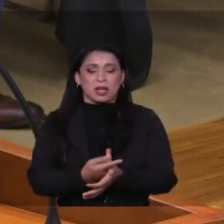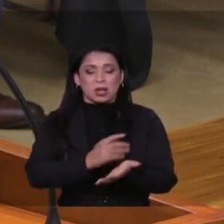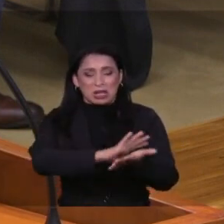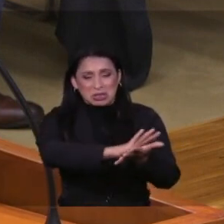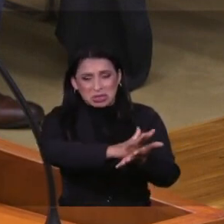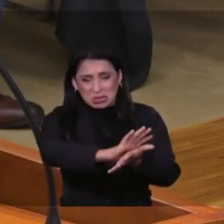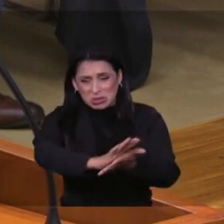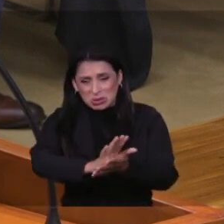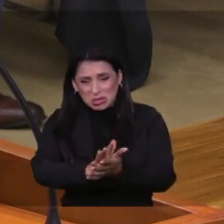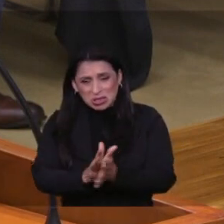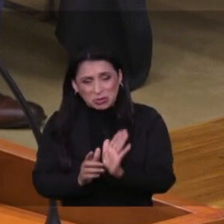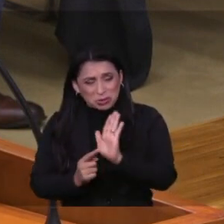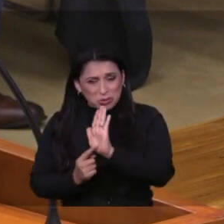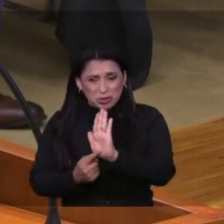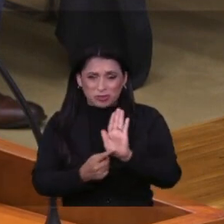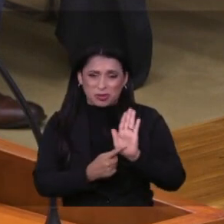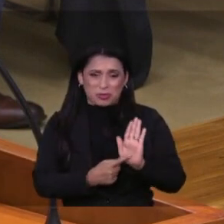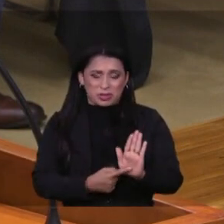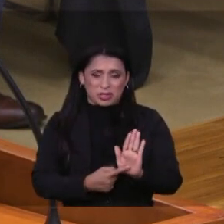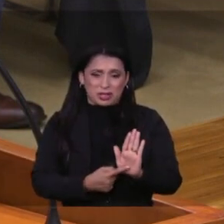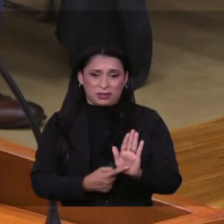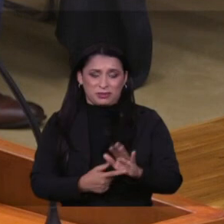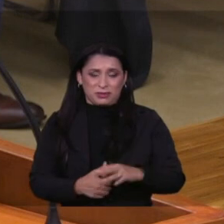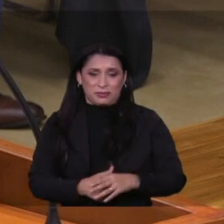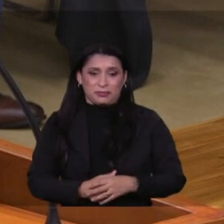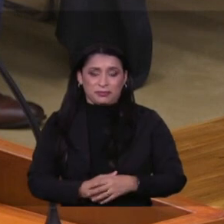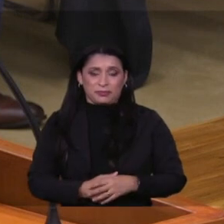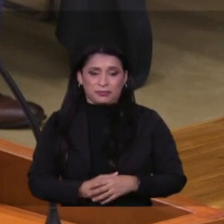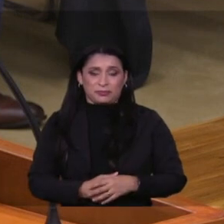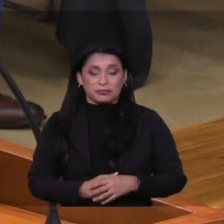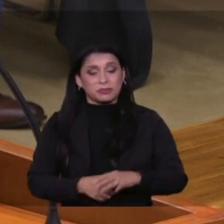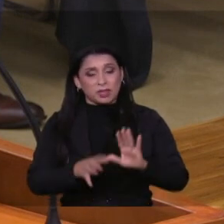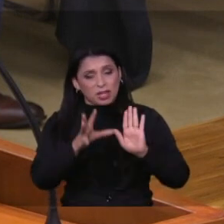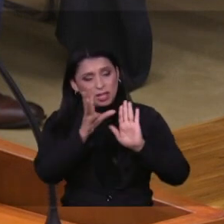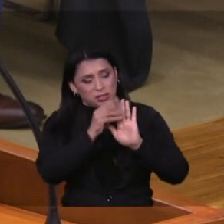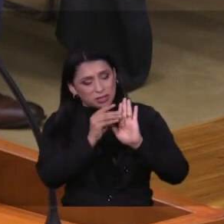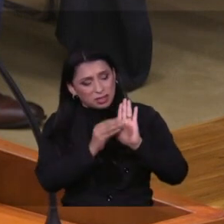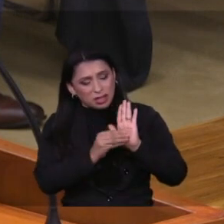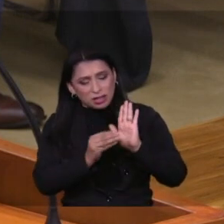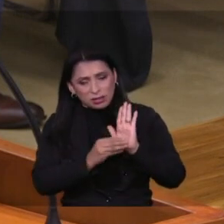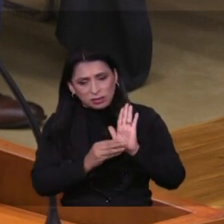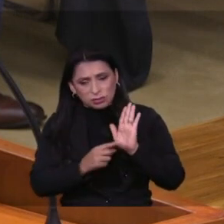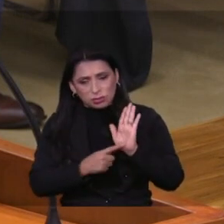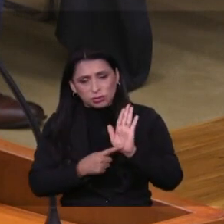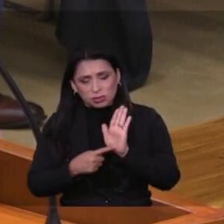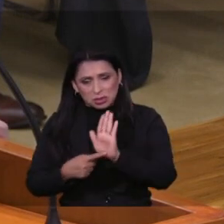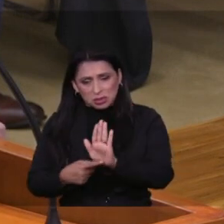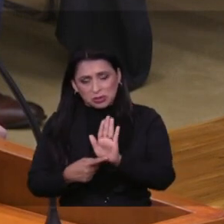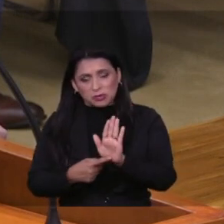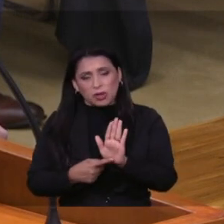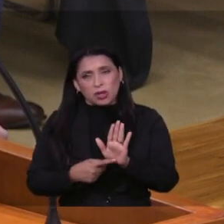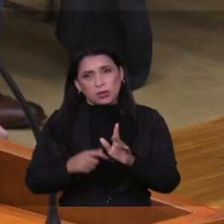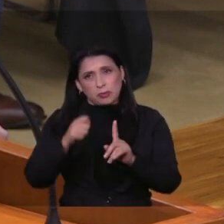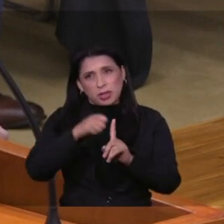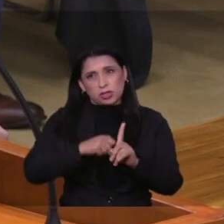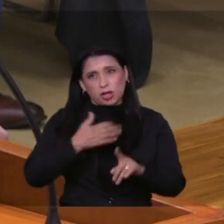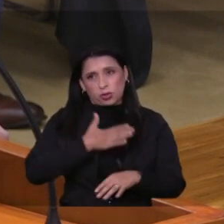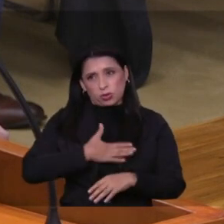fotos que nos foram apresentadas. Conforme dados que, inclusive, já foram relatados aqui, em agosto de